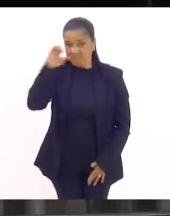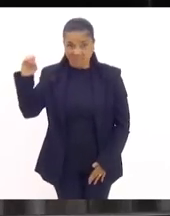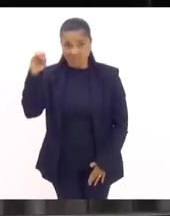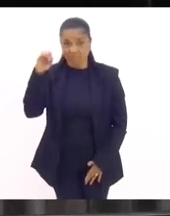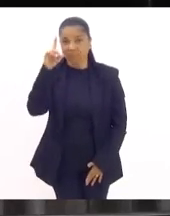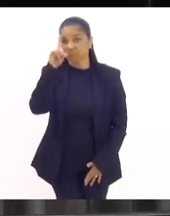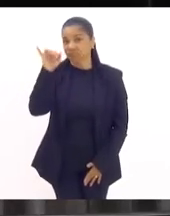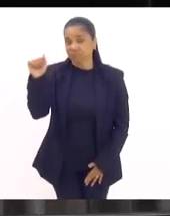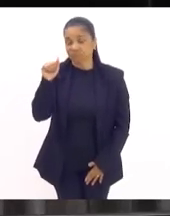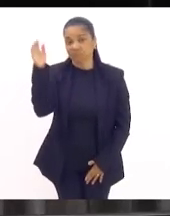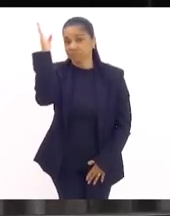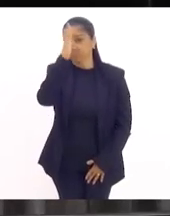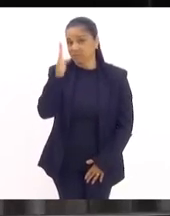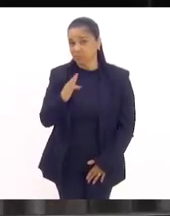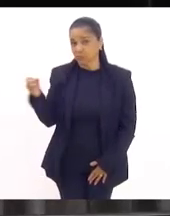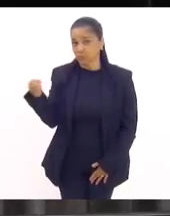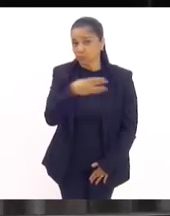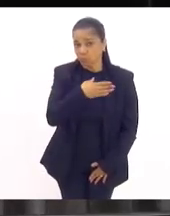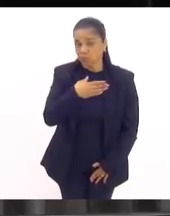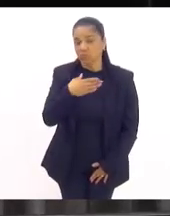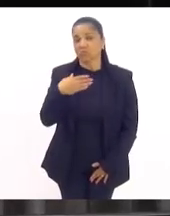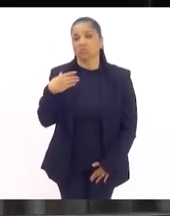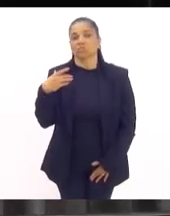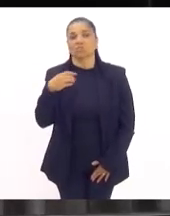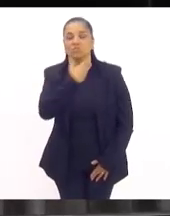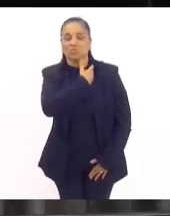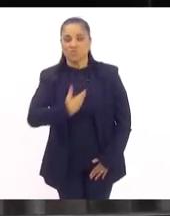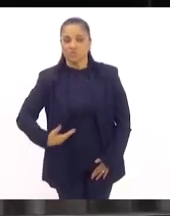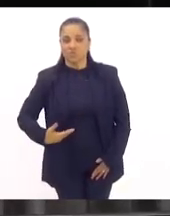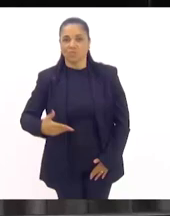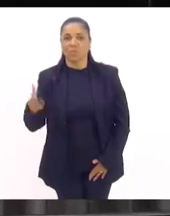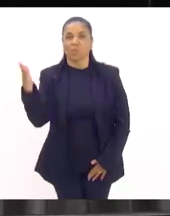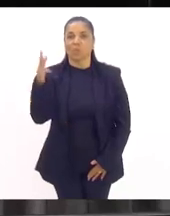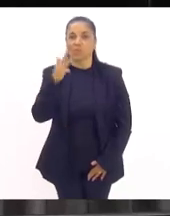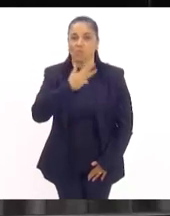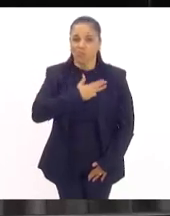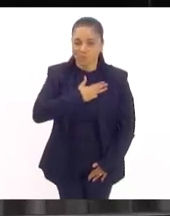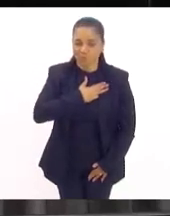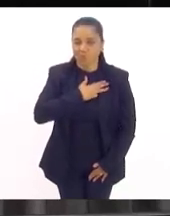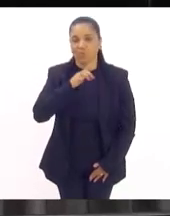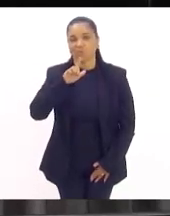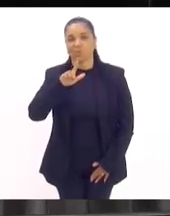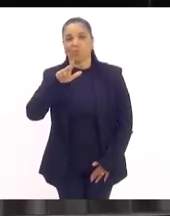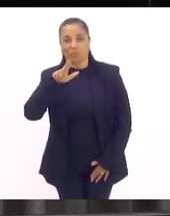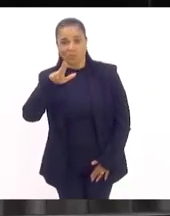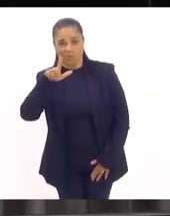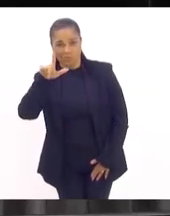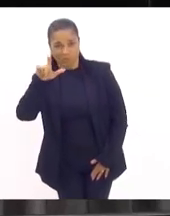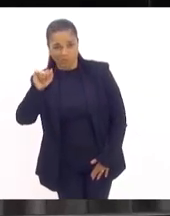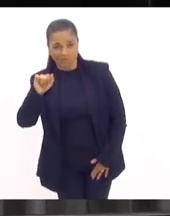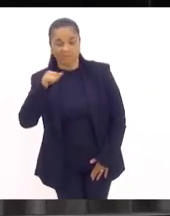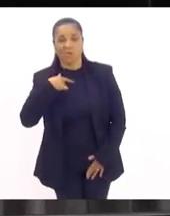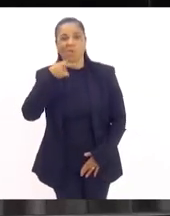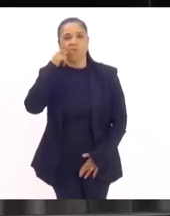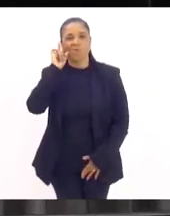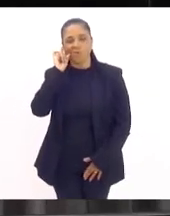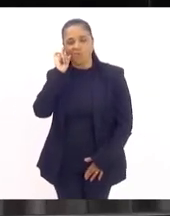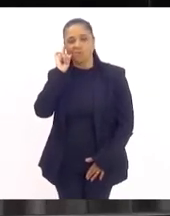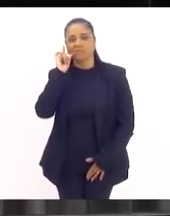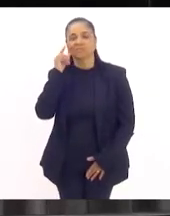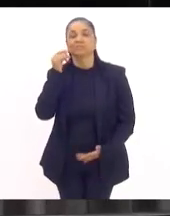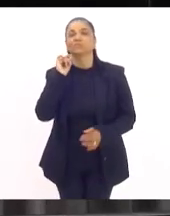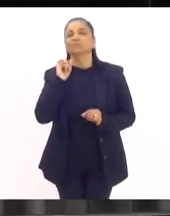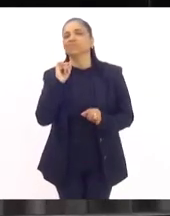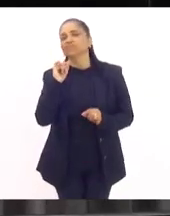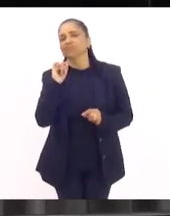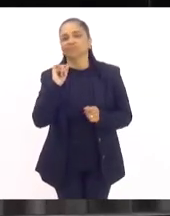Brasil, 100 dias de governo Lula, que a gente, né, fez ontem, que fomos capazes de trazer,